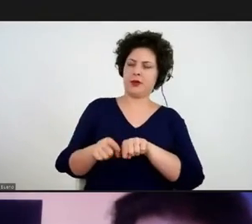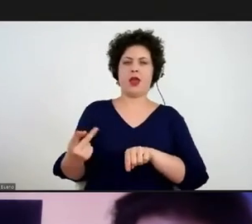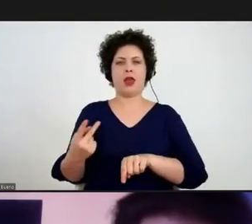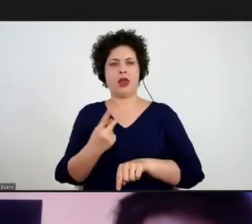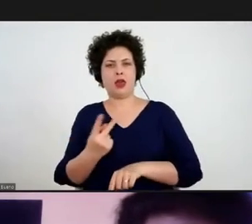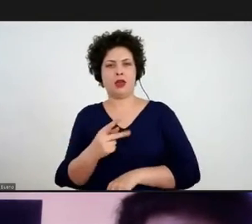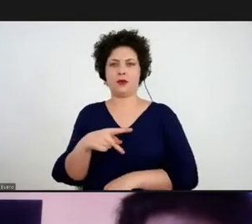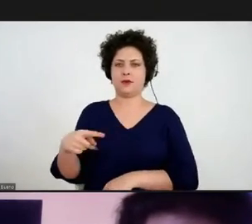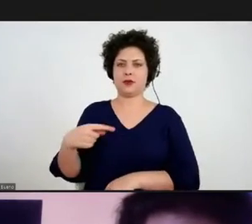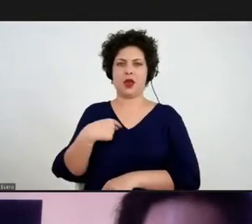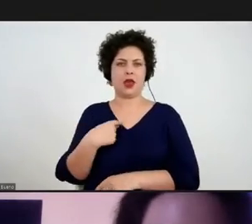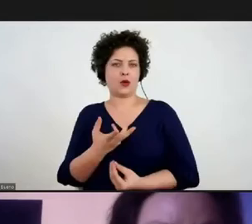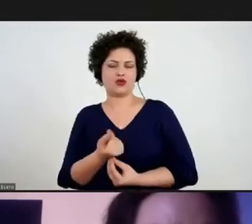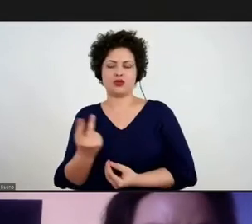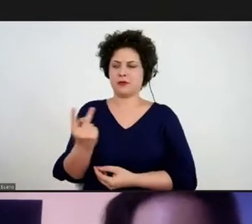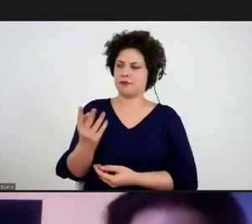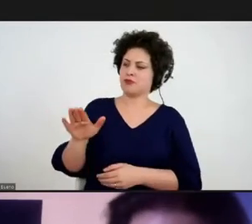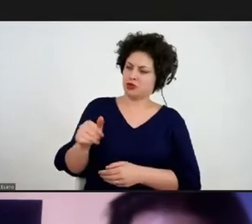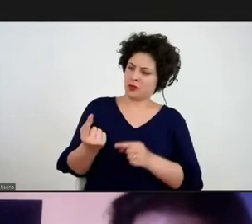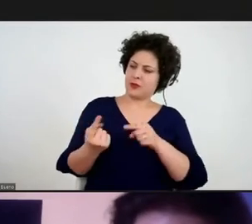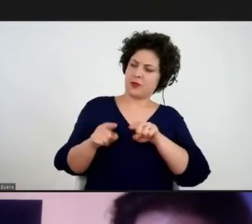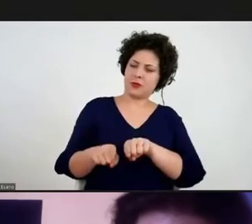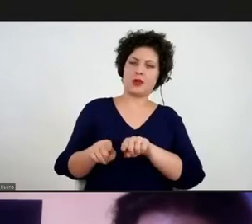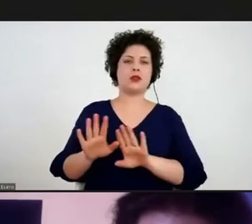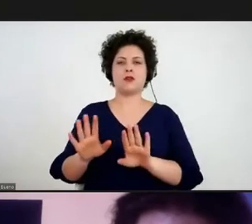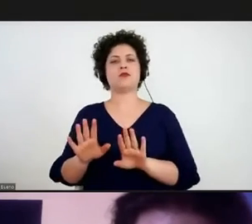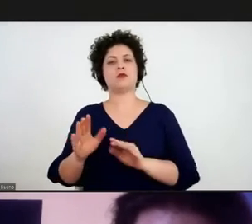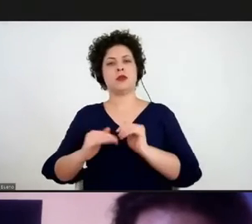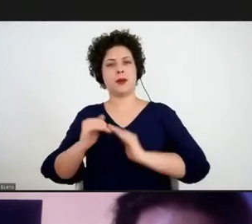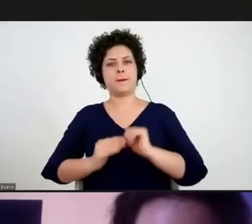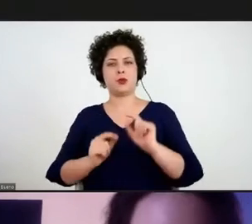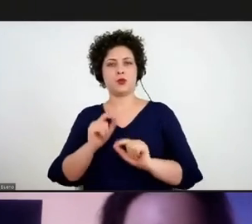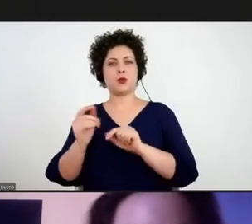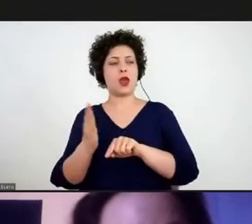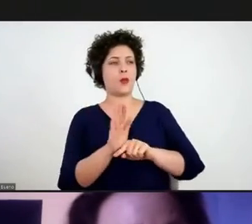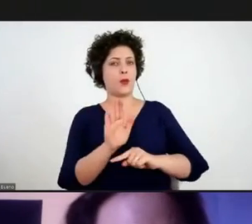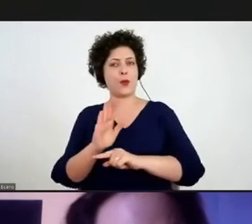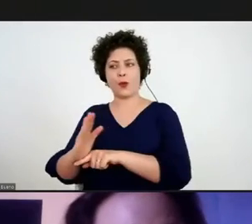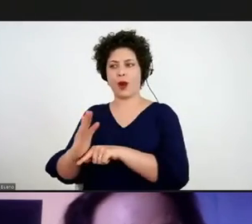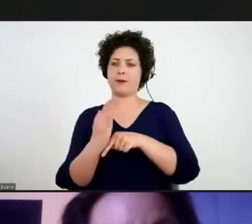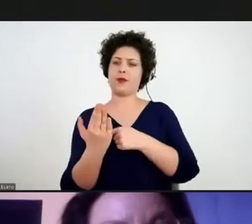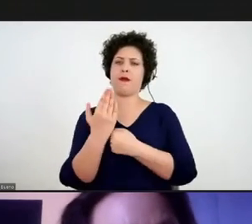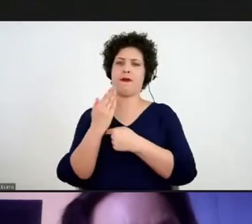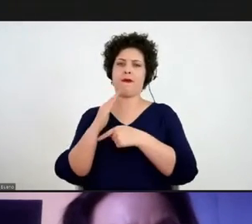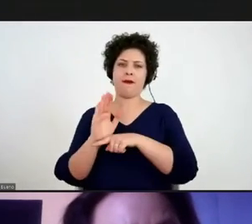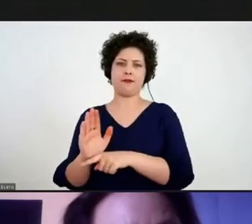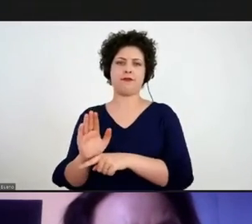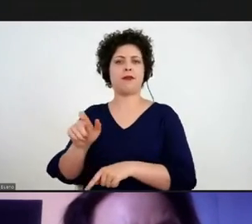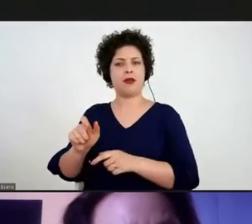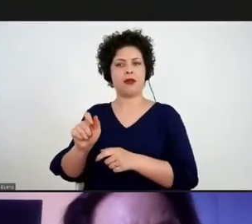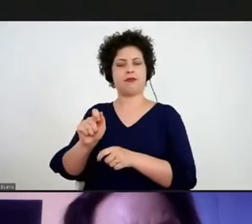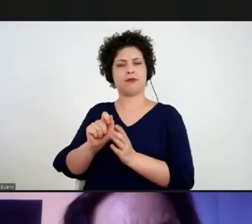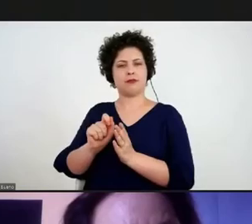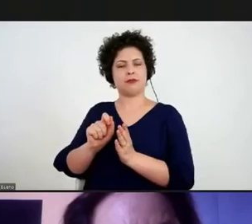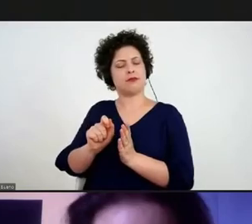professora, eu, artista, né? Chamo alguém para participar. Não, é uma prática em colaboração, e essa autoria também se